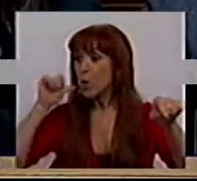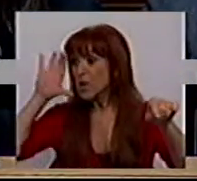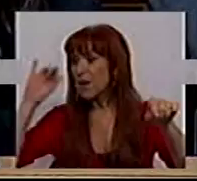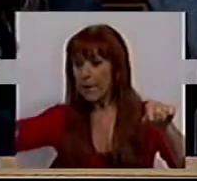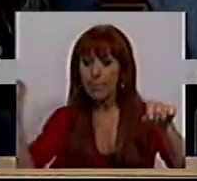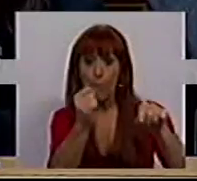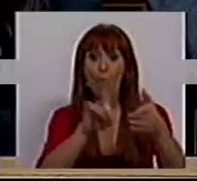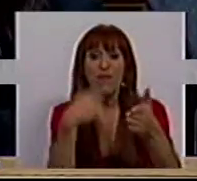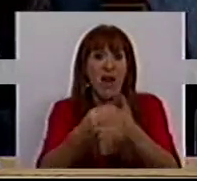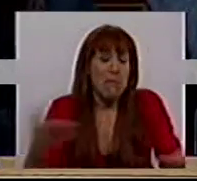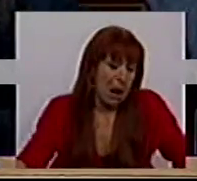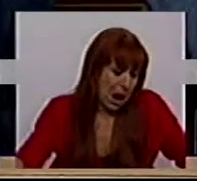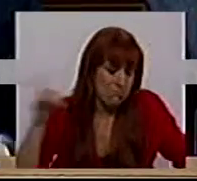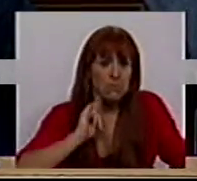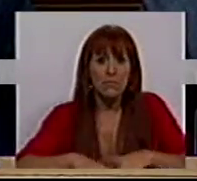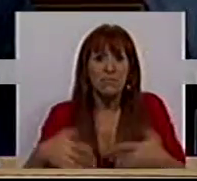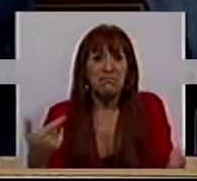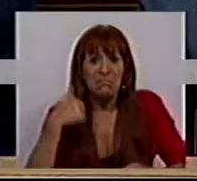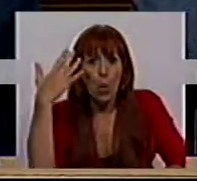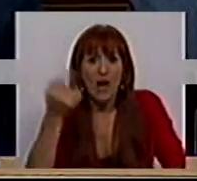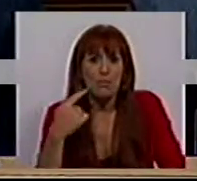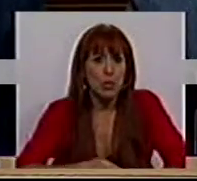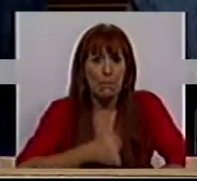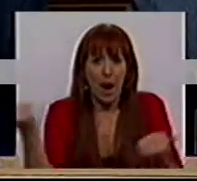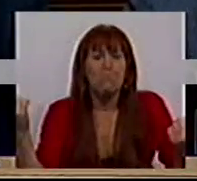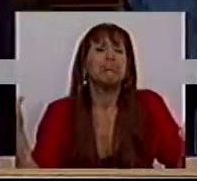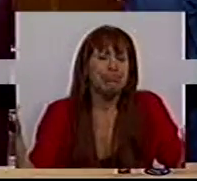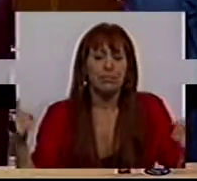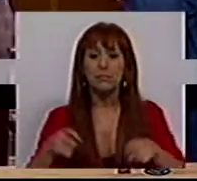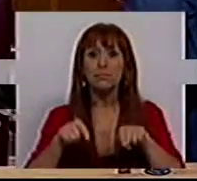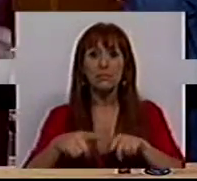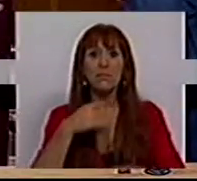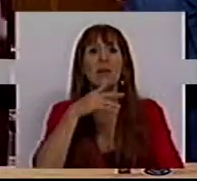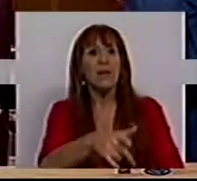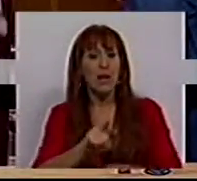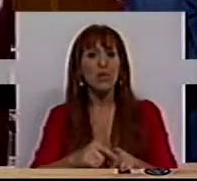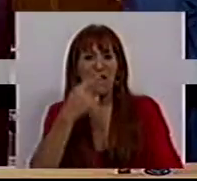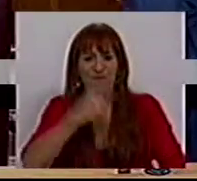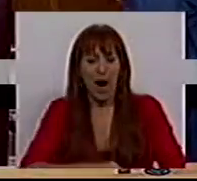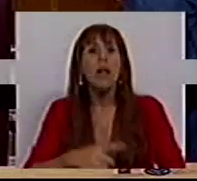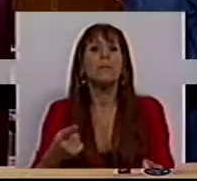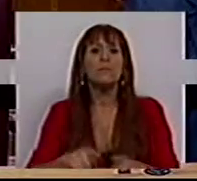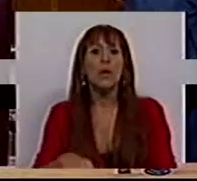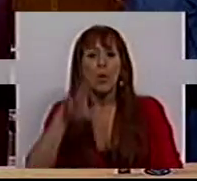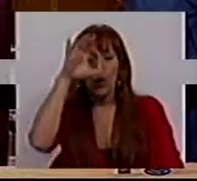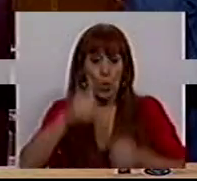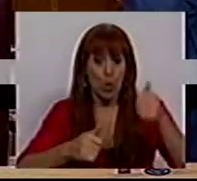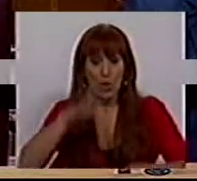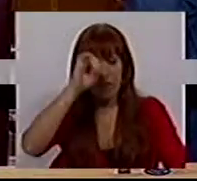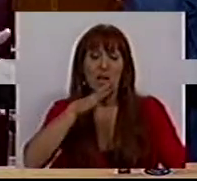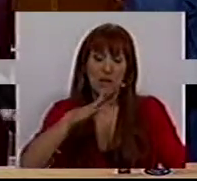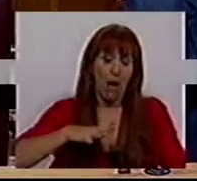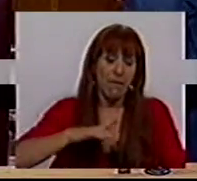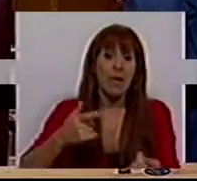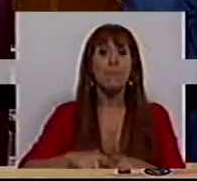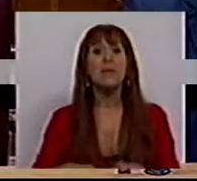sua colocação final. Portanto, Sra. Deputada, parece-me muito bem que seja apontada a falha concursal que o Governo reconheceu,